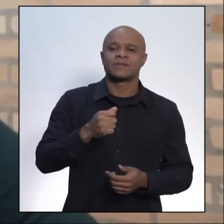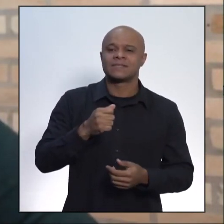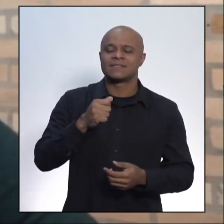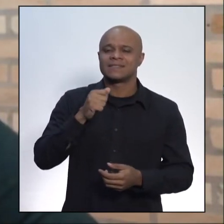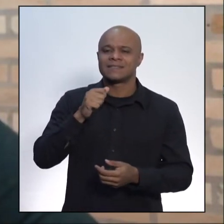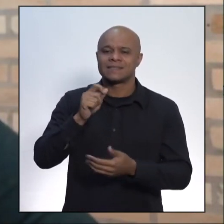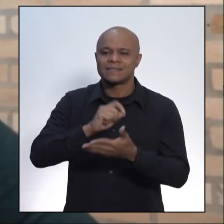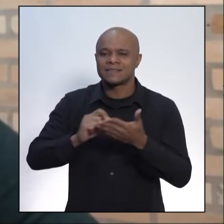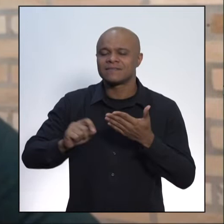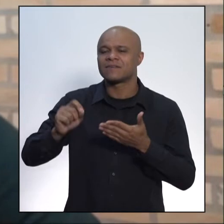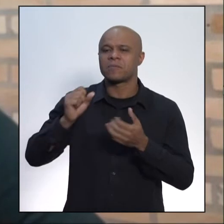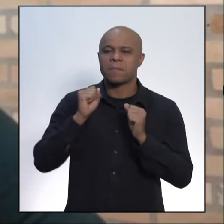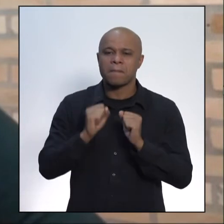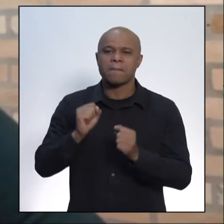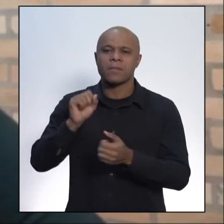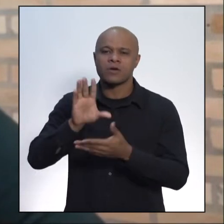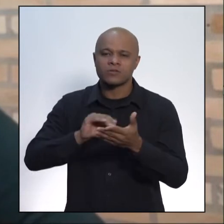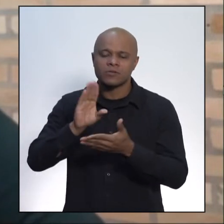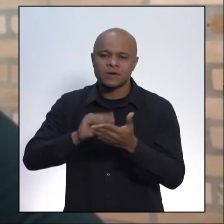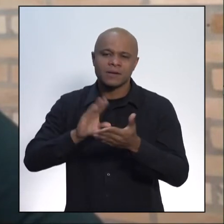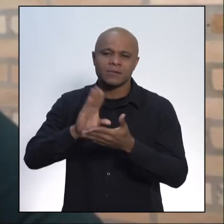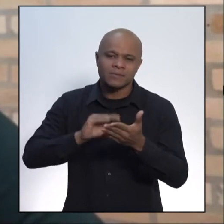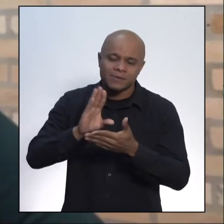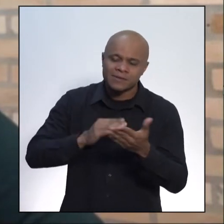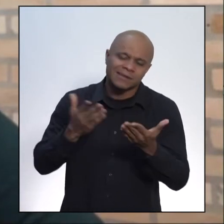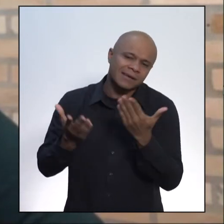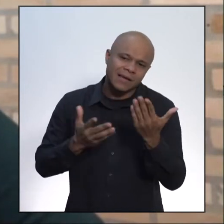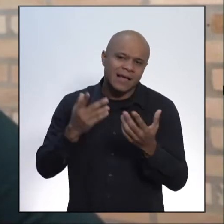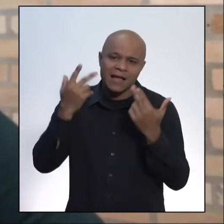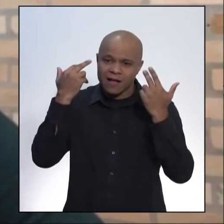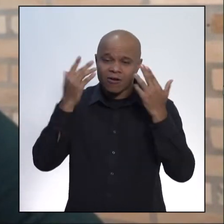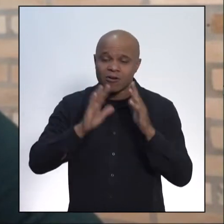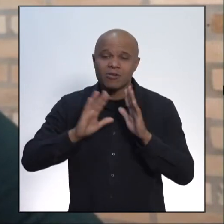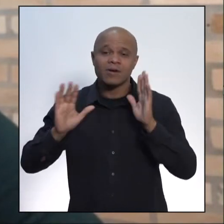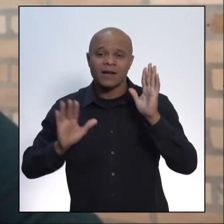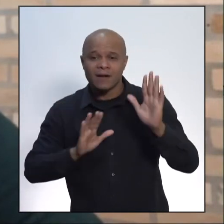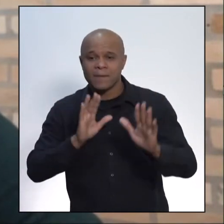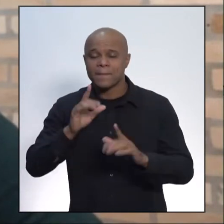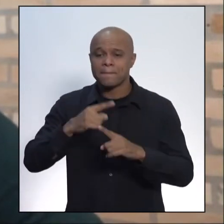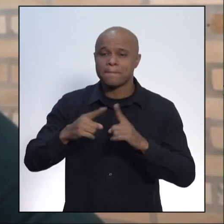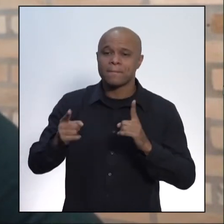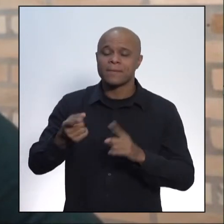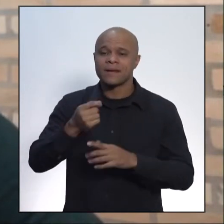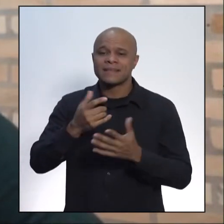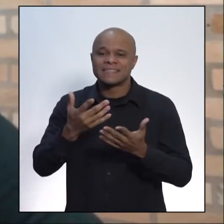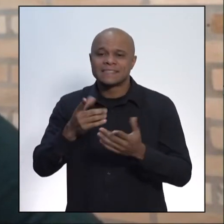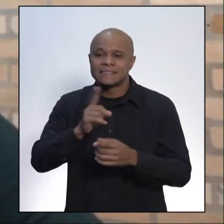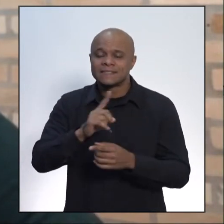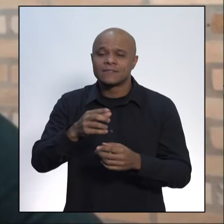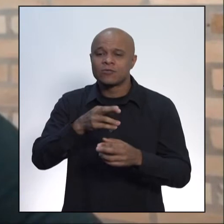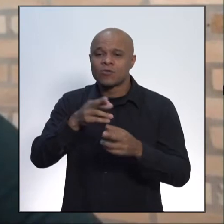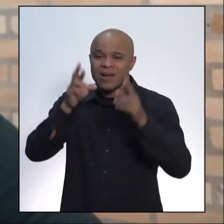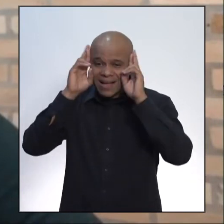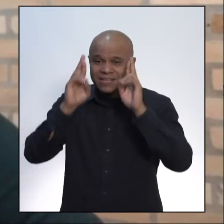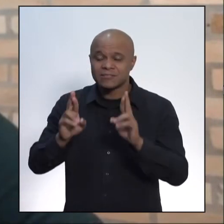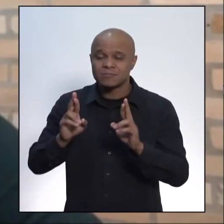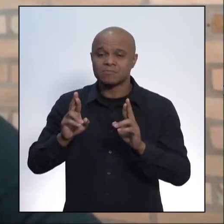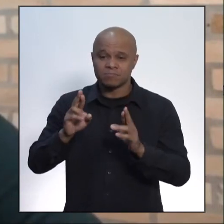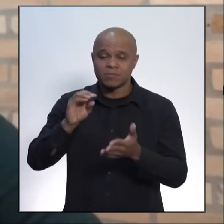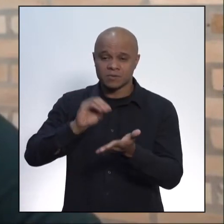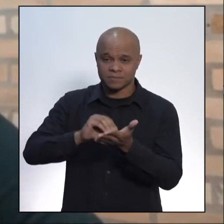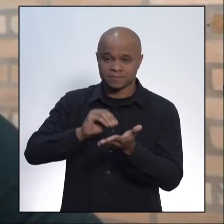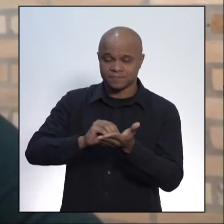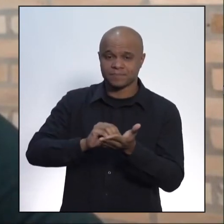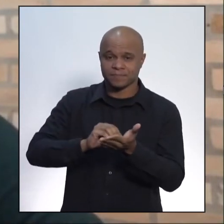copiar, é para copiar, é uma indisciplina que tem essa ideia de quebrar, né, esse contrato